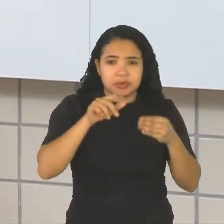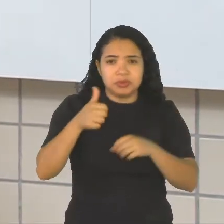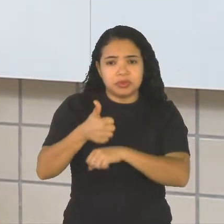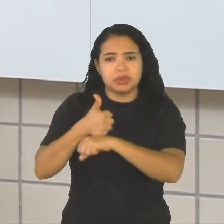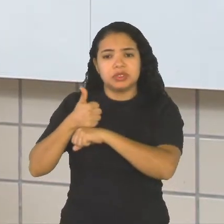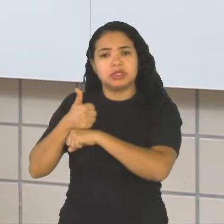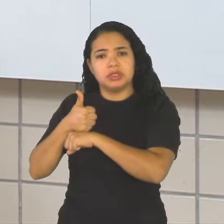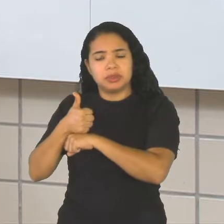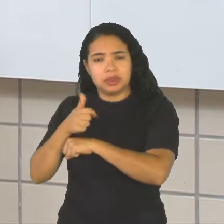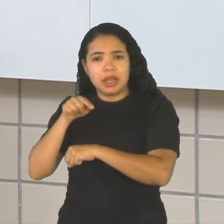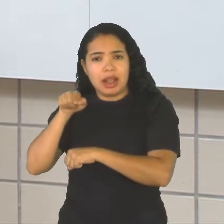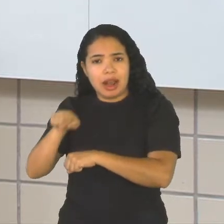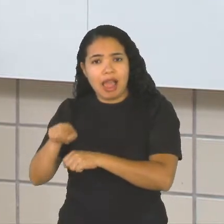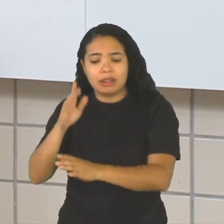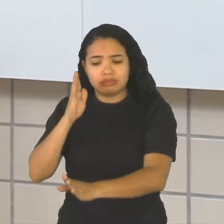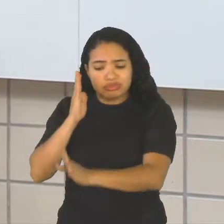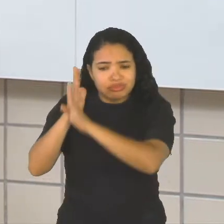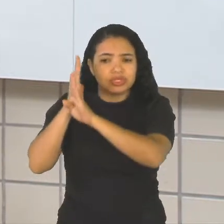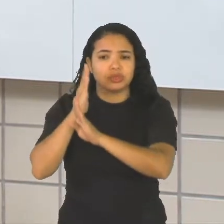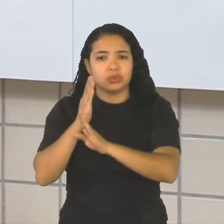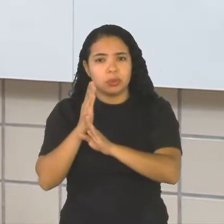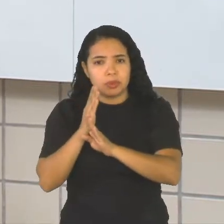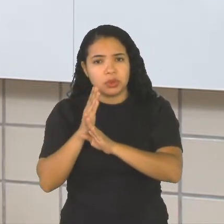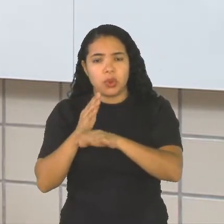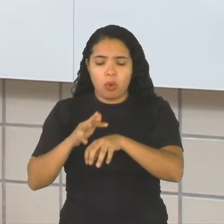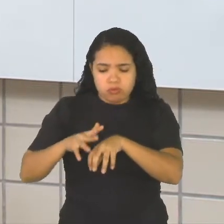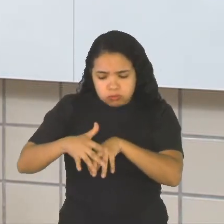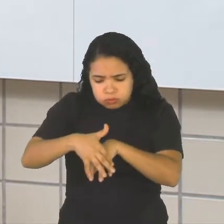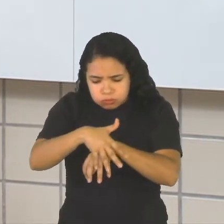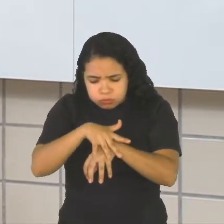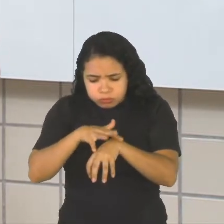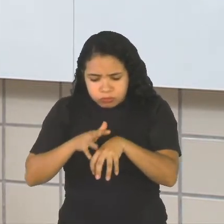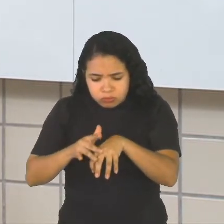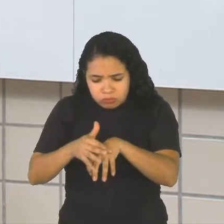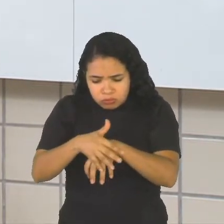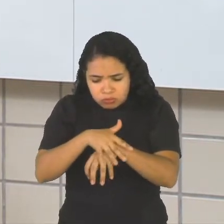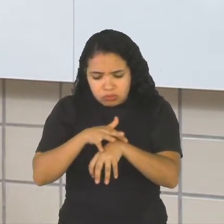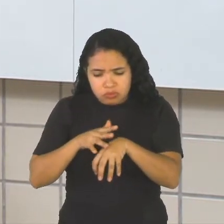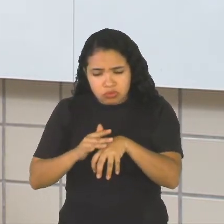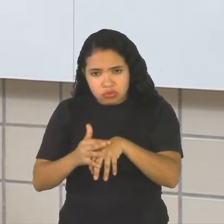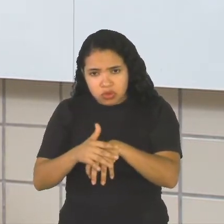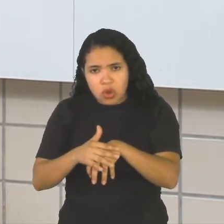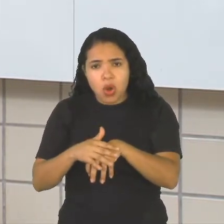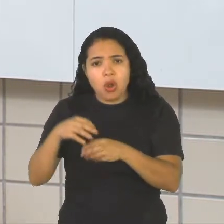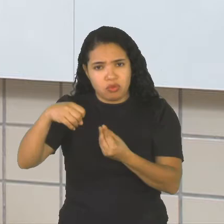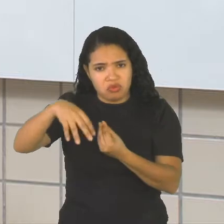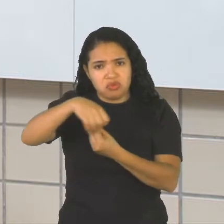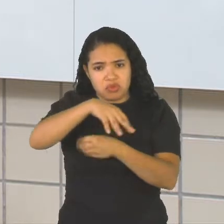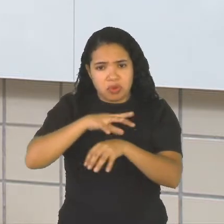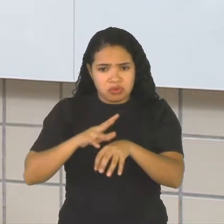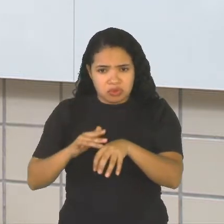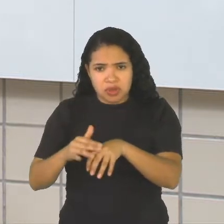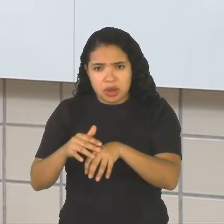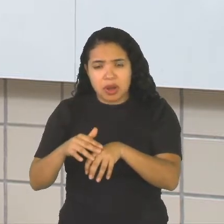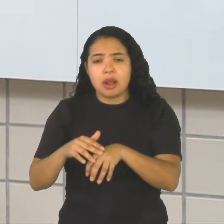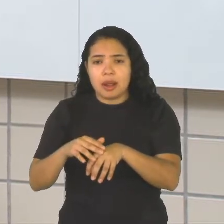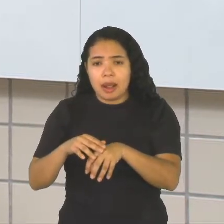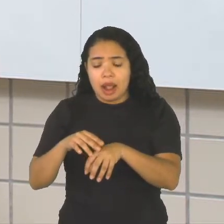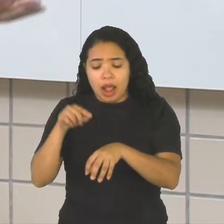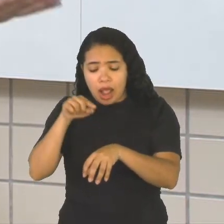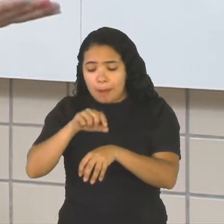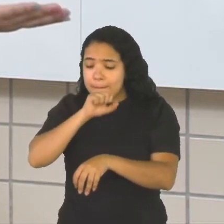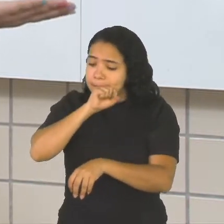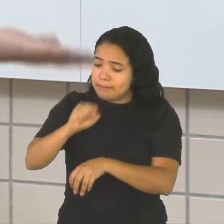Ele descobriu que o bolor, que um fungo, o bolor, ele conseguia matar alguns tipos de bactérias e foi